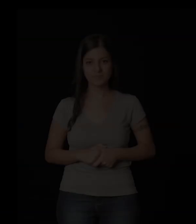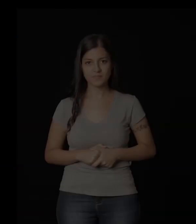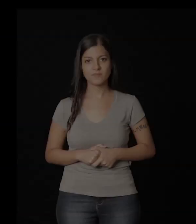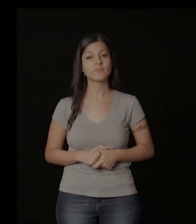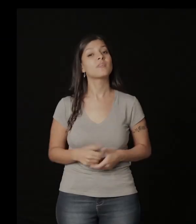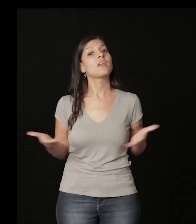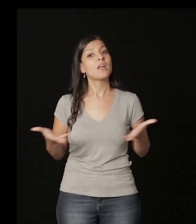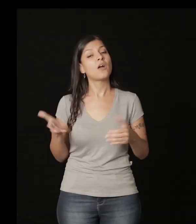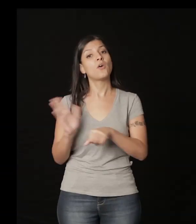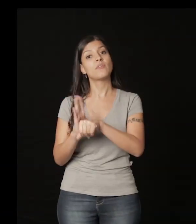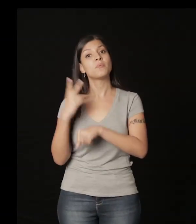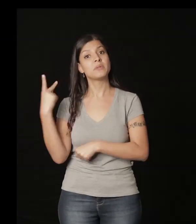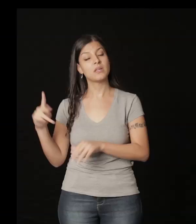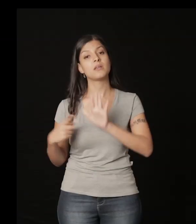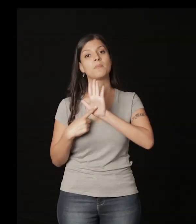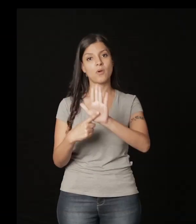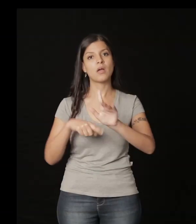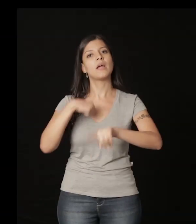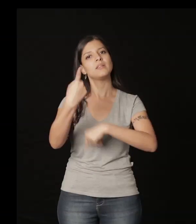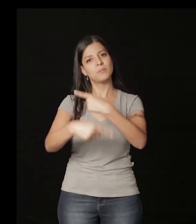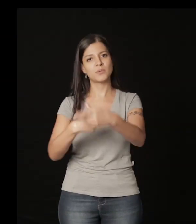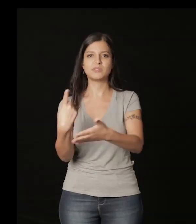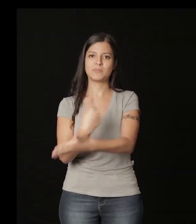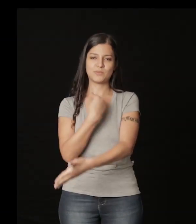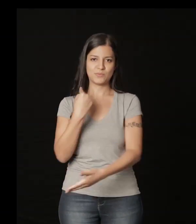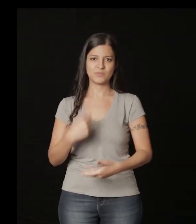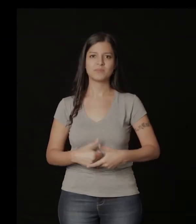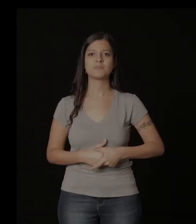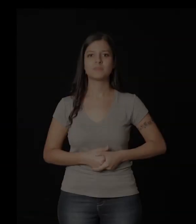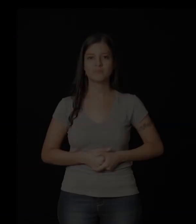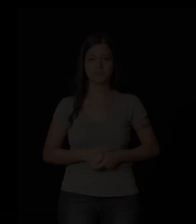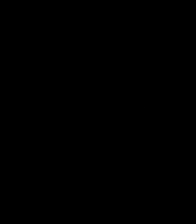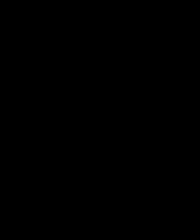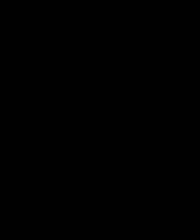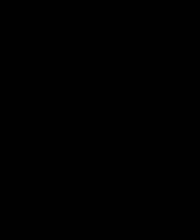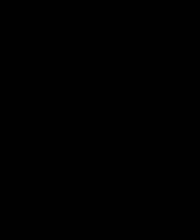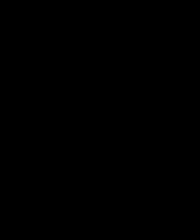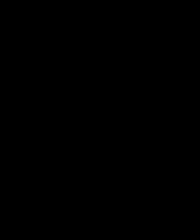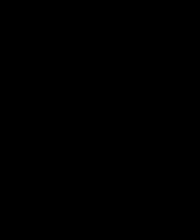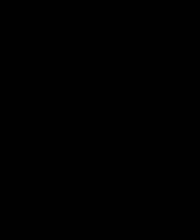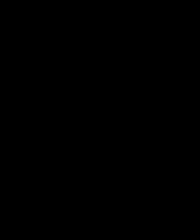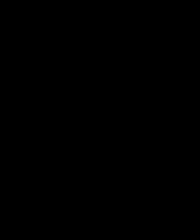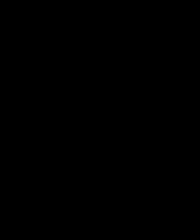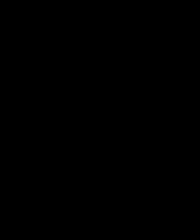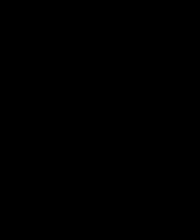Vou mostrar o filme agora e depois a gente passa para as perguntas.